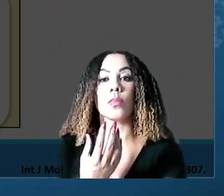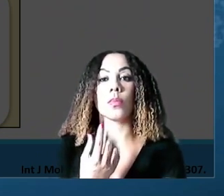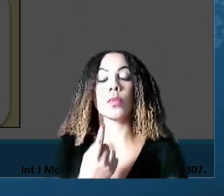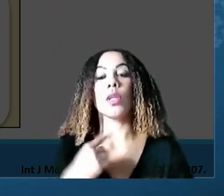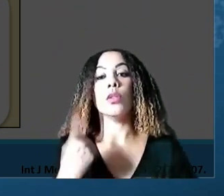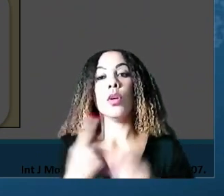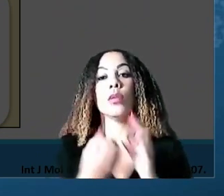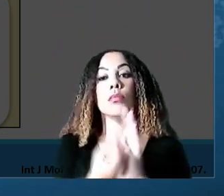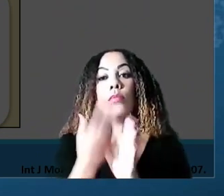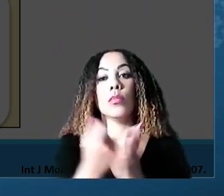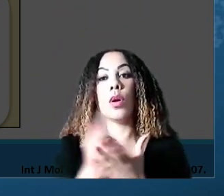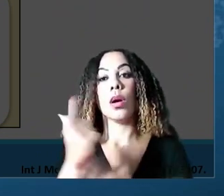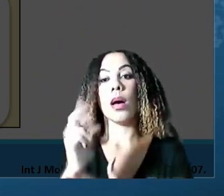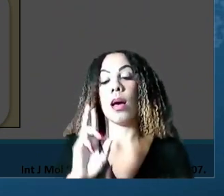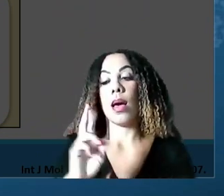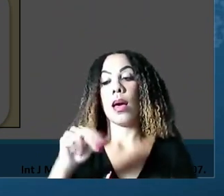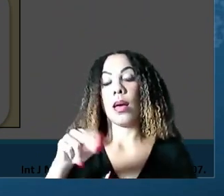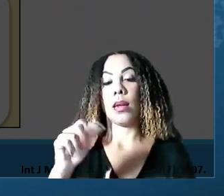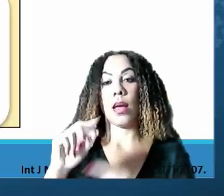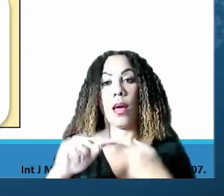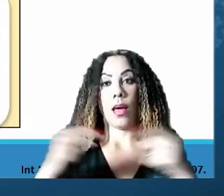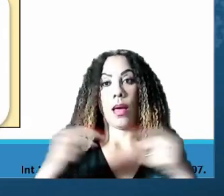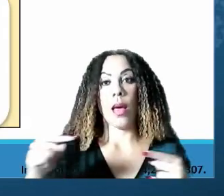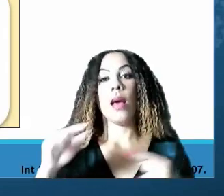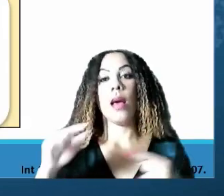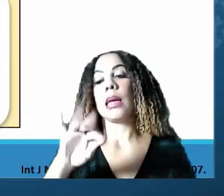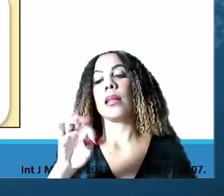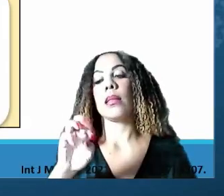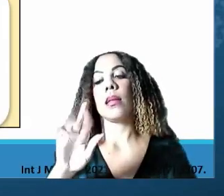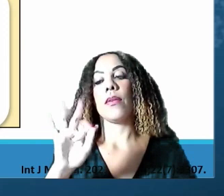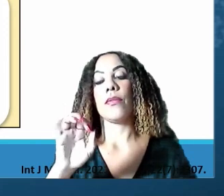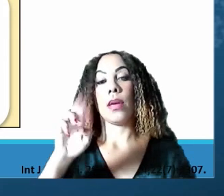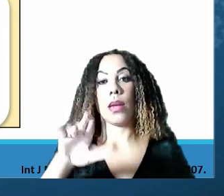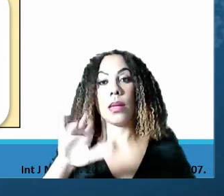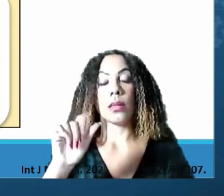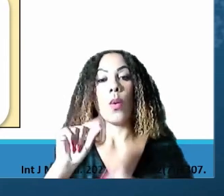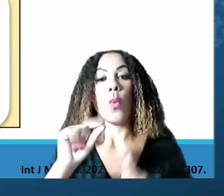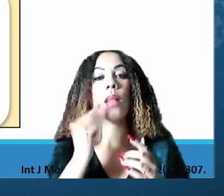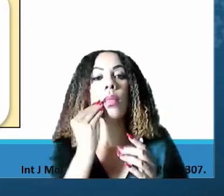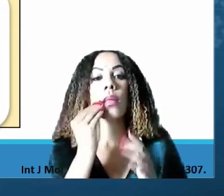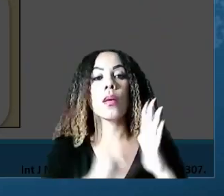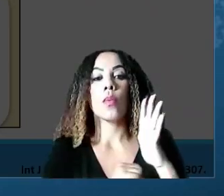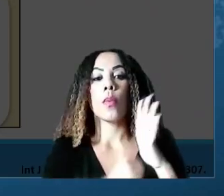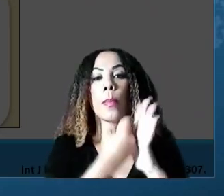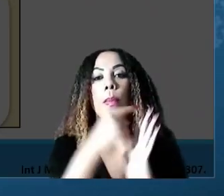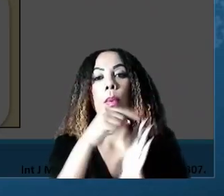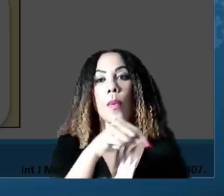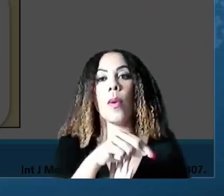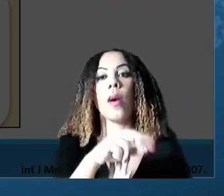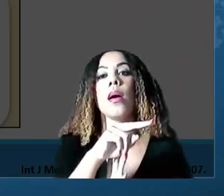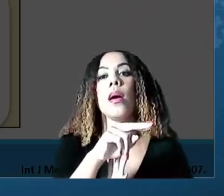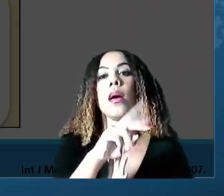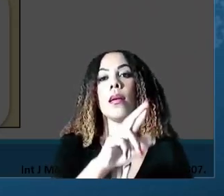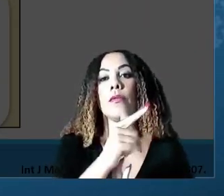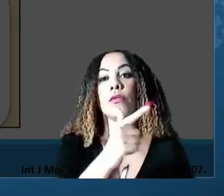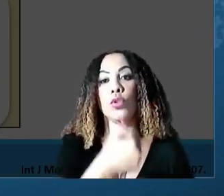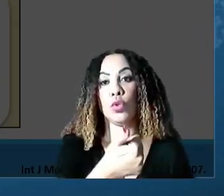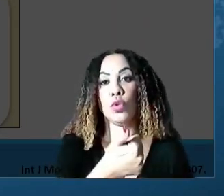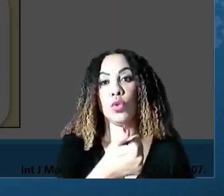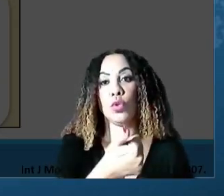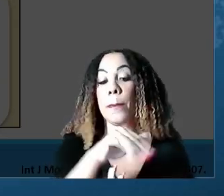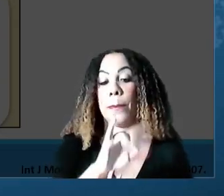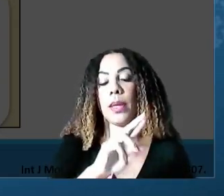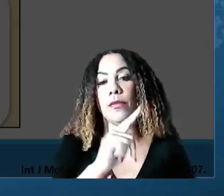encomendamos o RNA de interferência para bloquear a expressão do MIR21 no modelo, tanto in vitro,